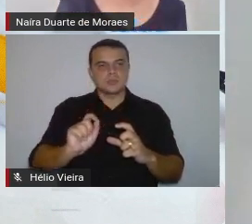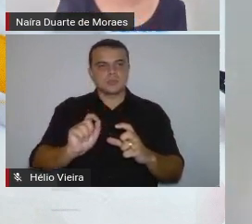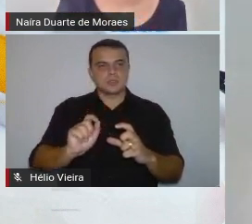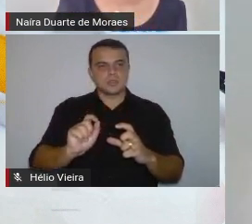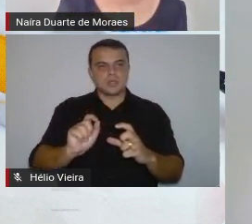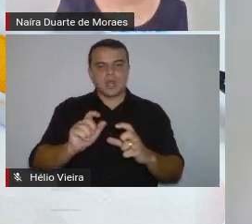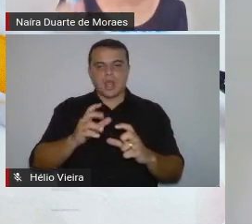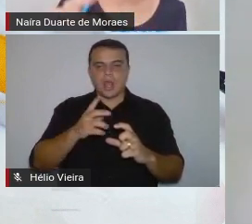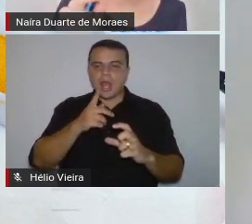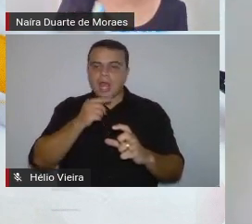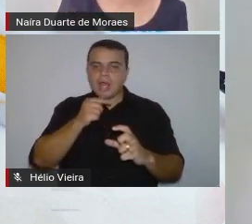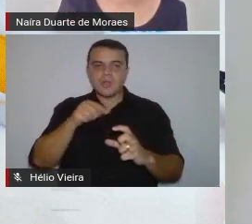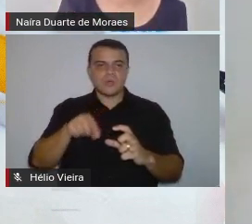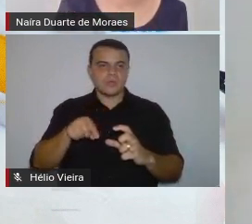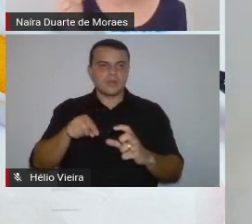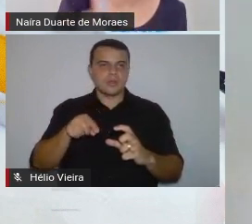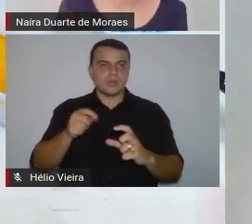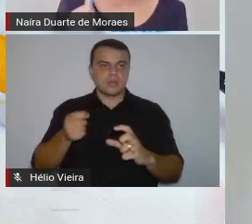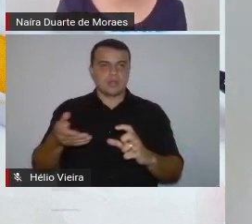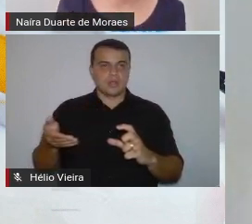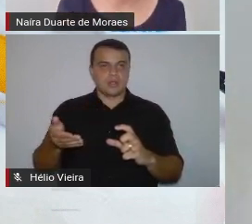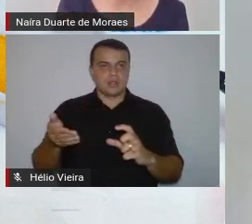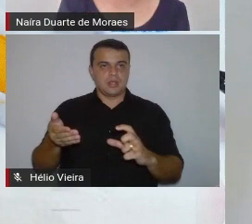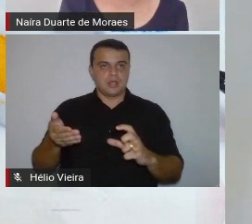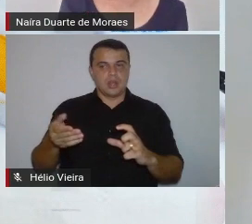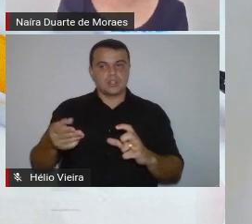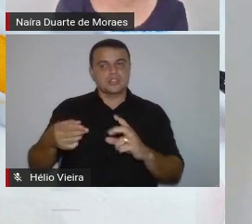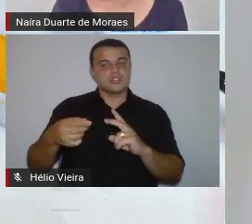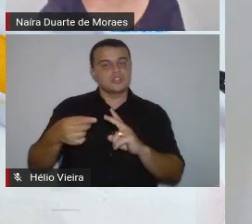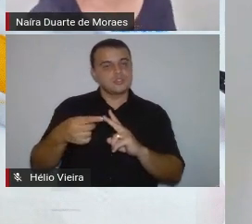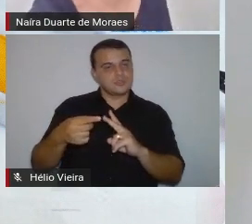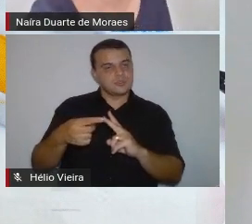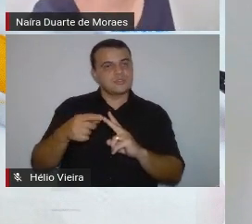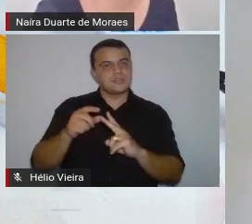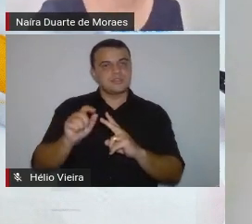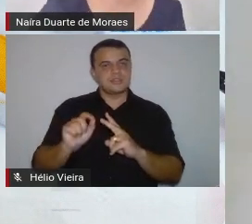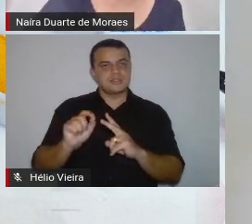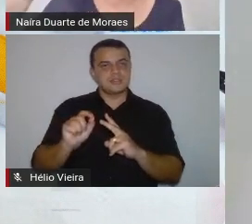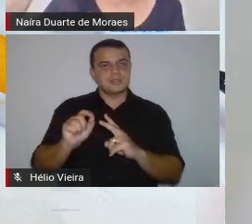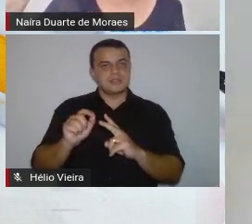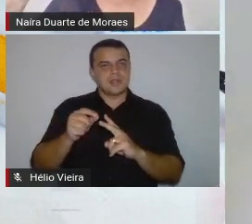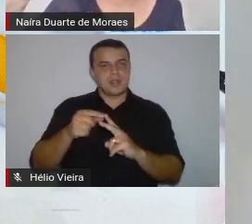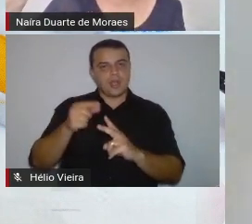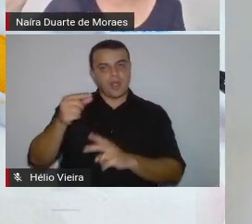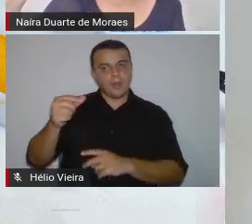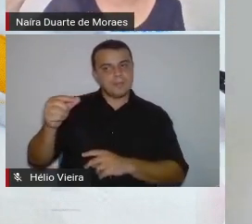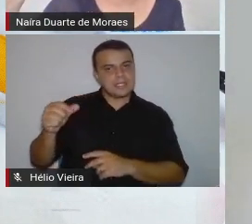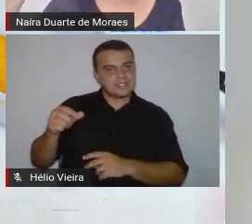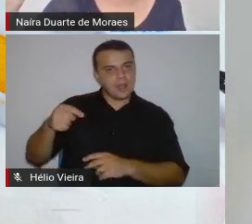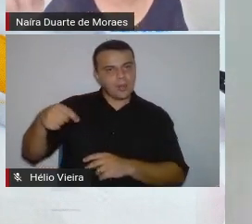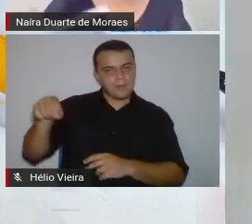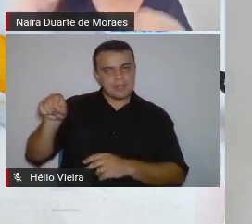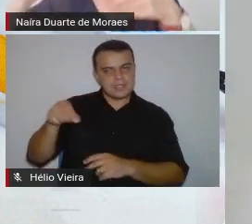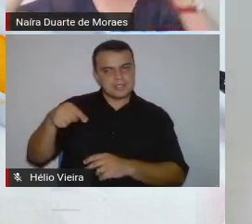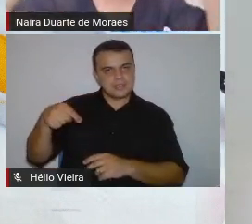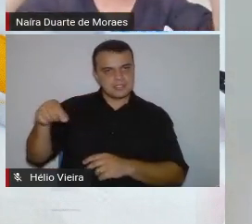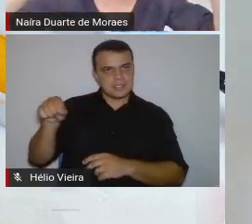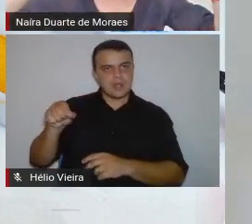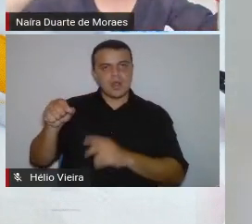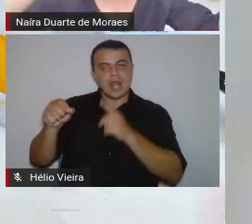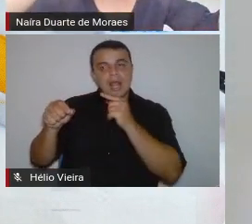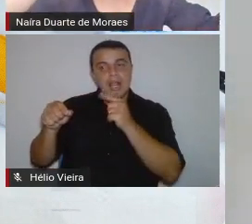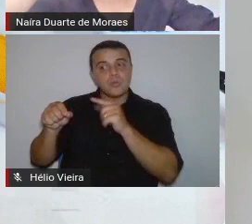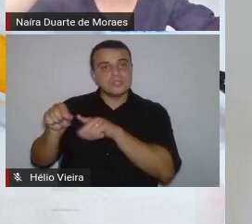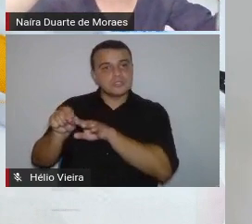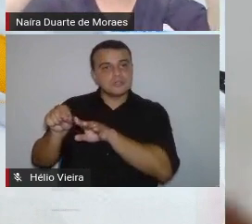ela molhada. E aí, o que eu venho? Eu venho com uma segunda opção para vocês, que é o pincel carregado de tinta. Molhado também. E venho fazendo